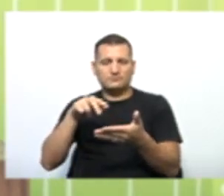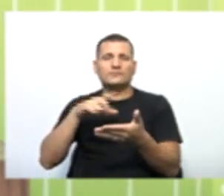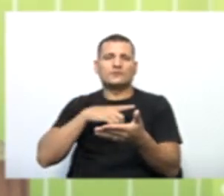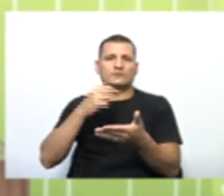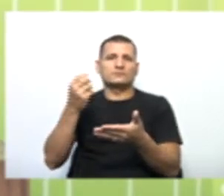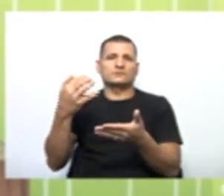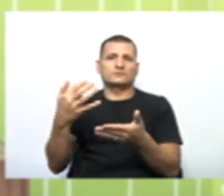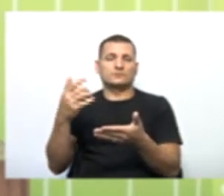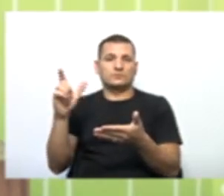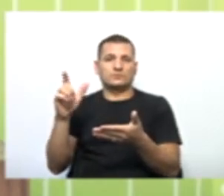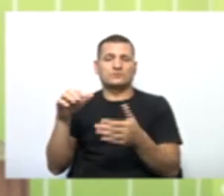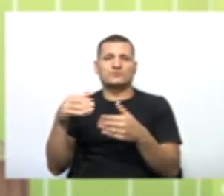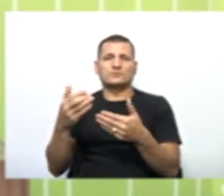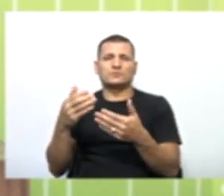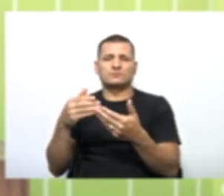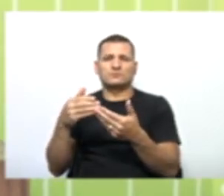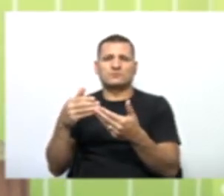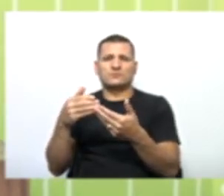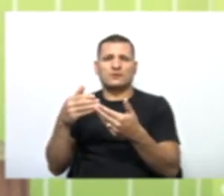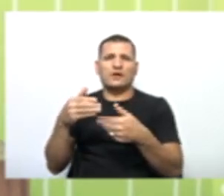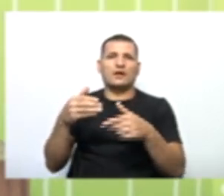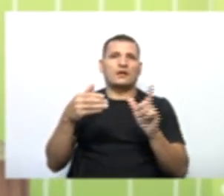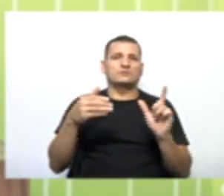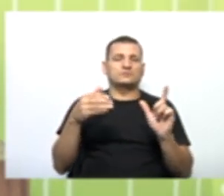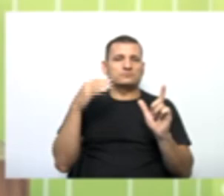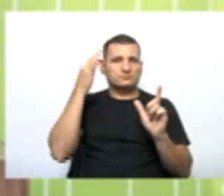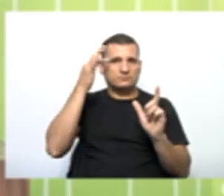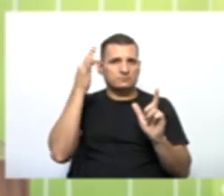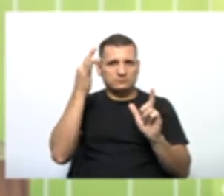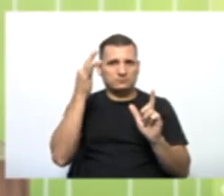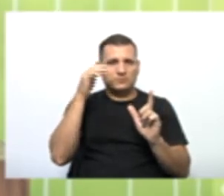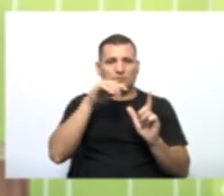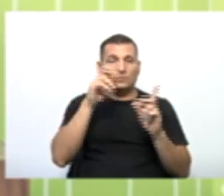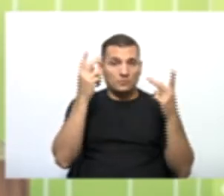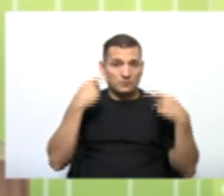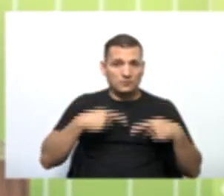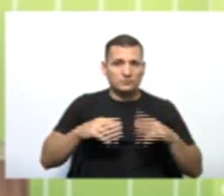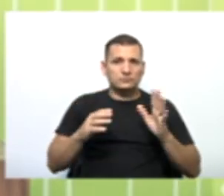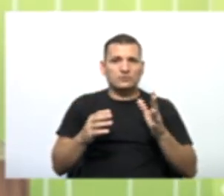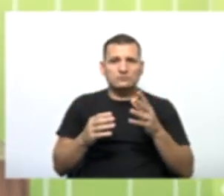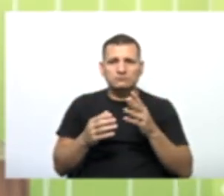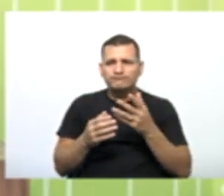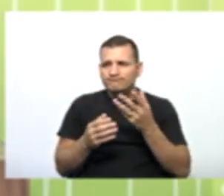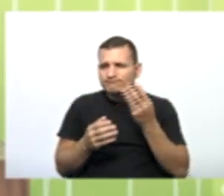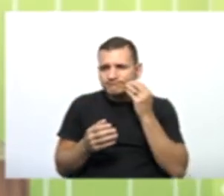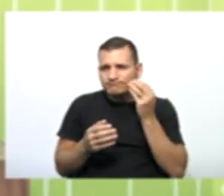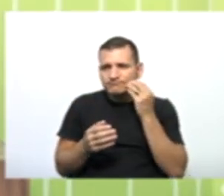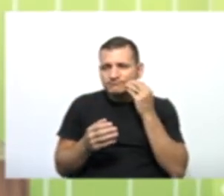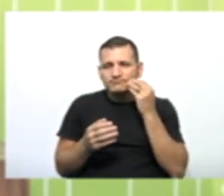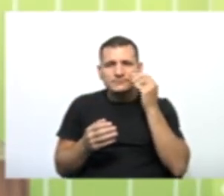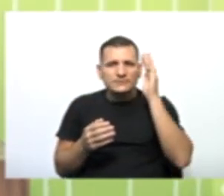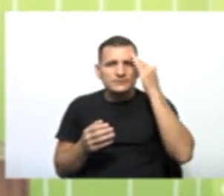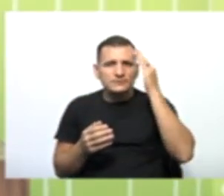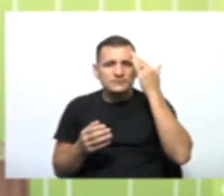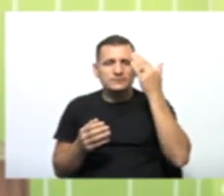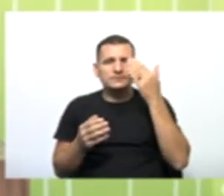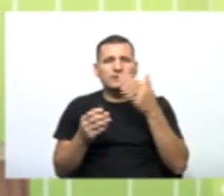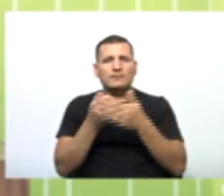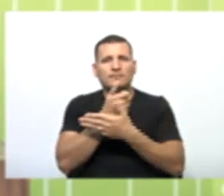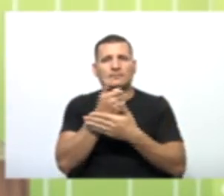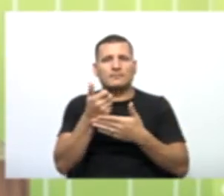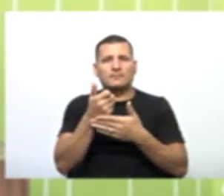bem antes da filosofia, o homem já procurava entender a moral, já buscava dar uma explicação mítica,